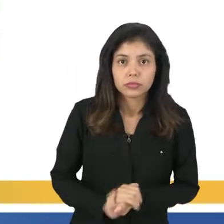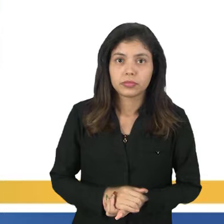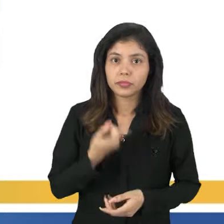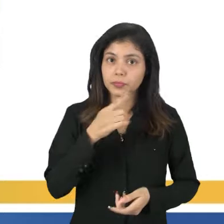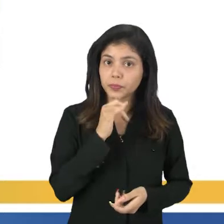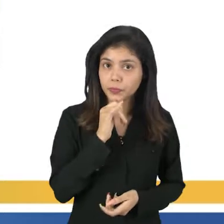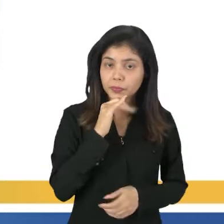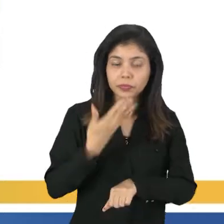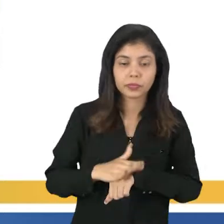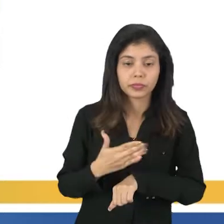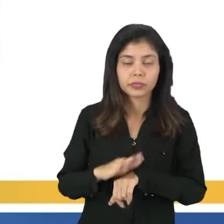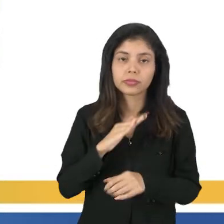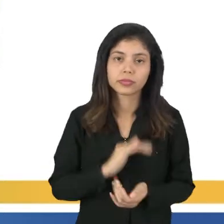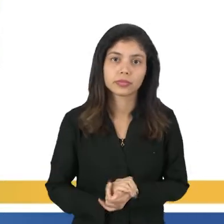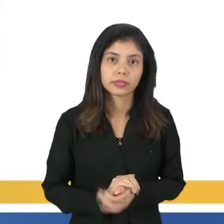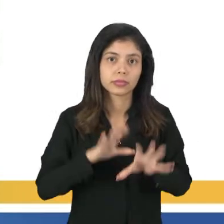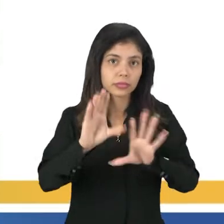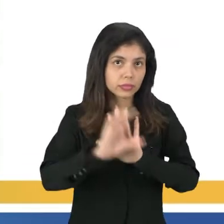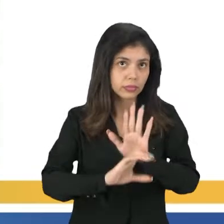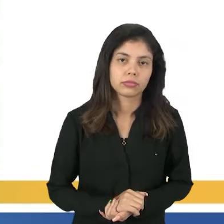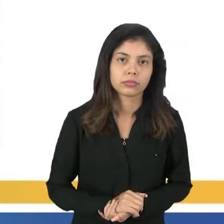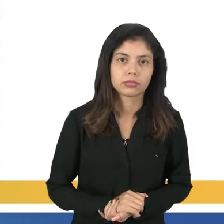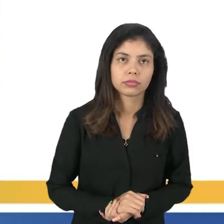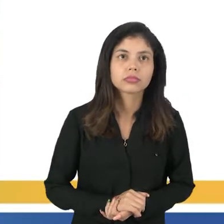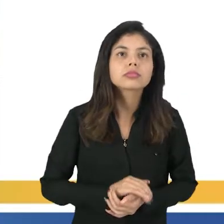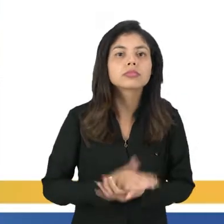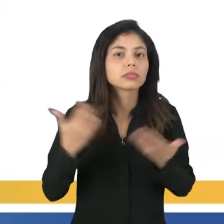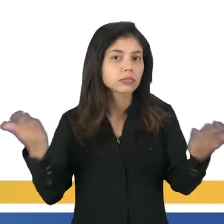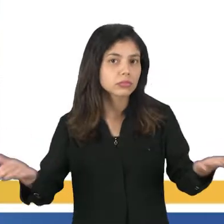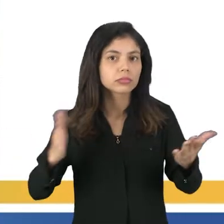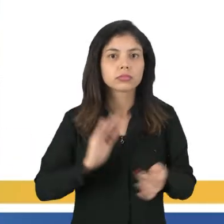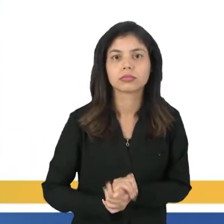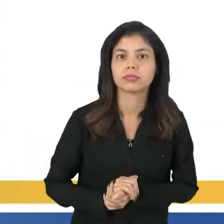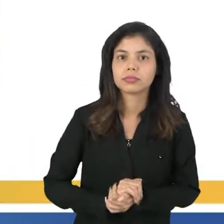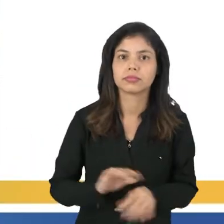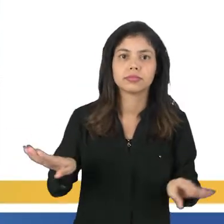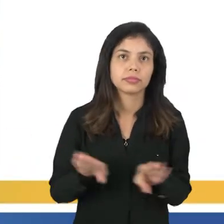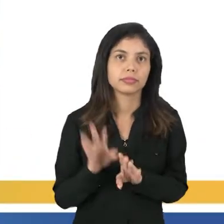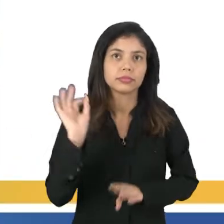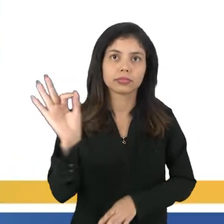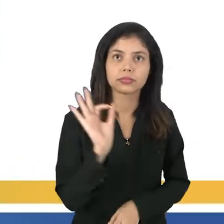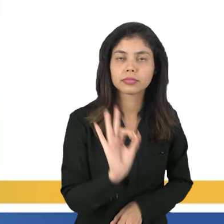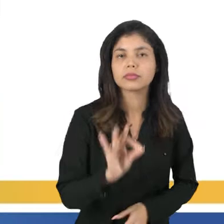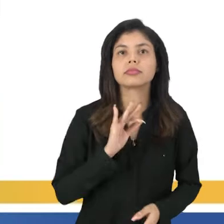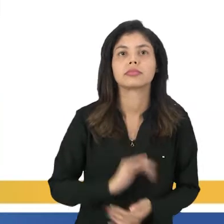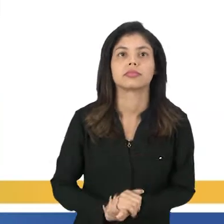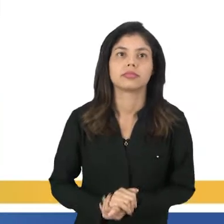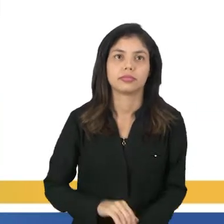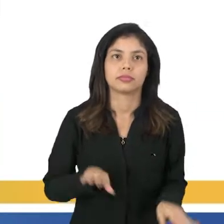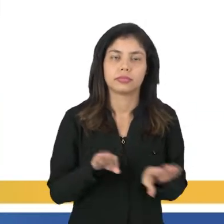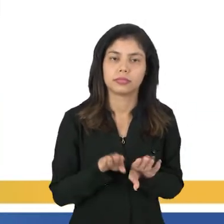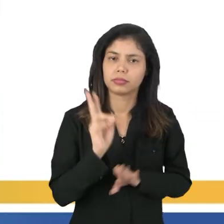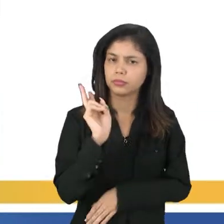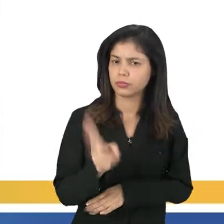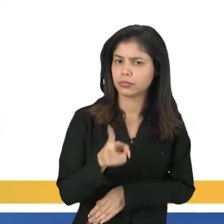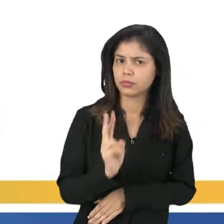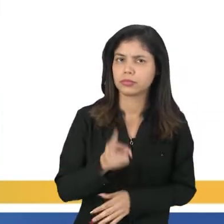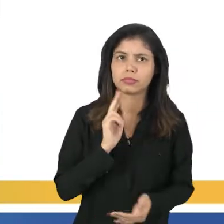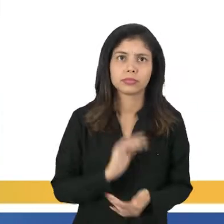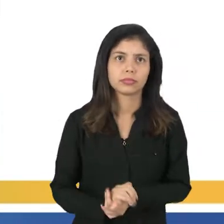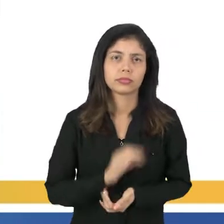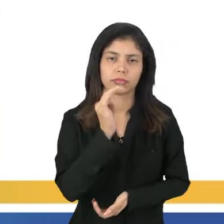um exemplo prático desse conteúdo. Então, nas porcentagens, o todo sempre é indicado